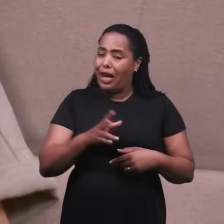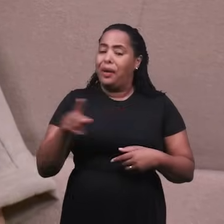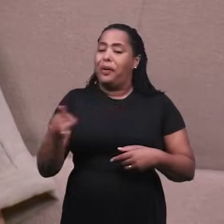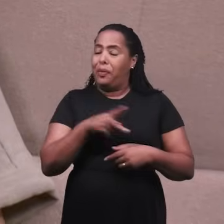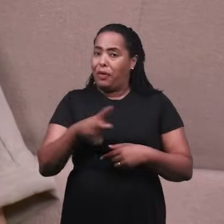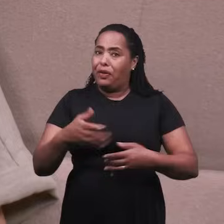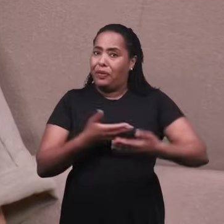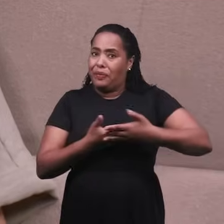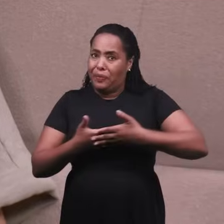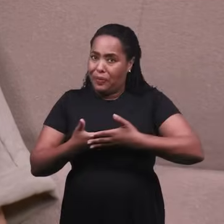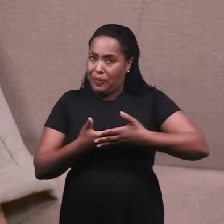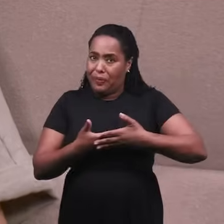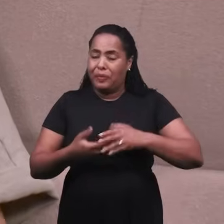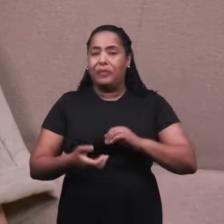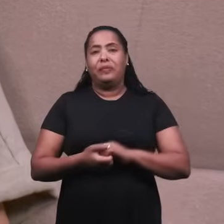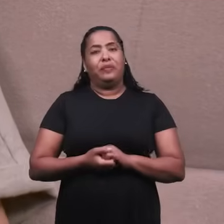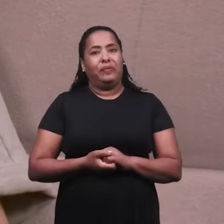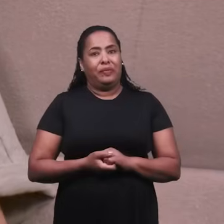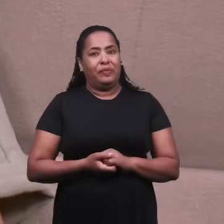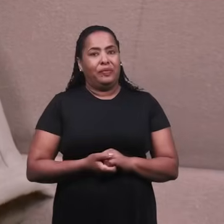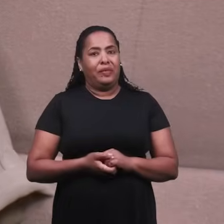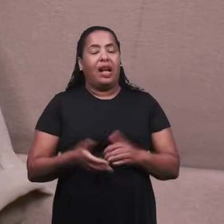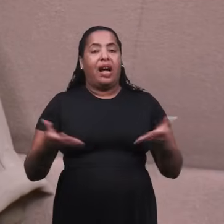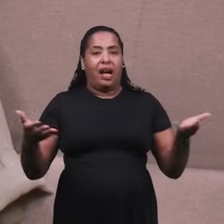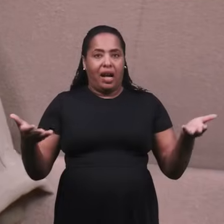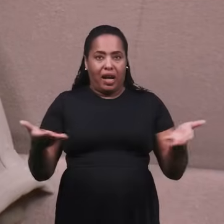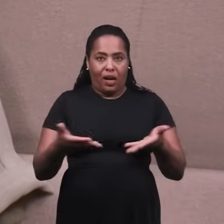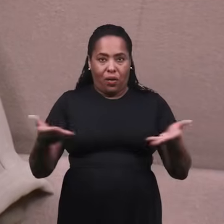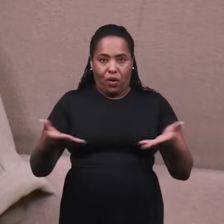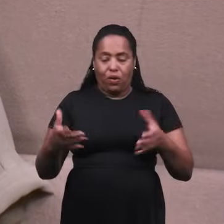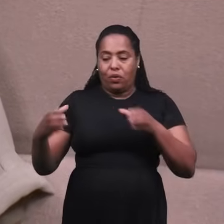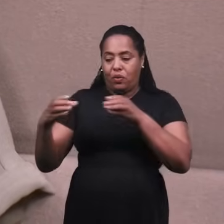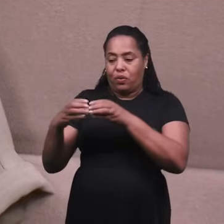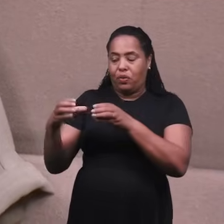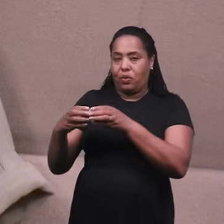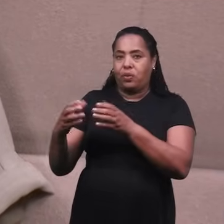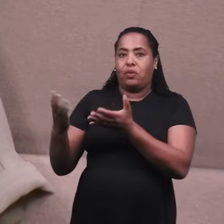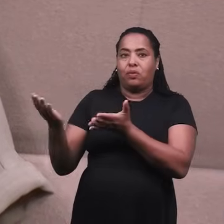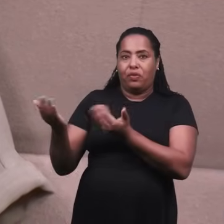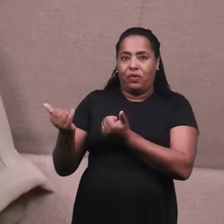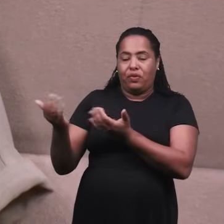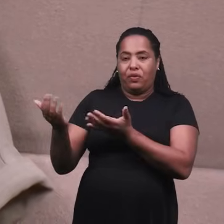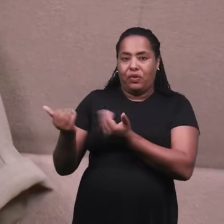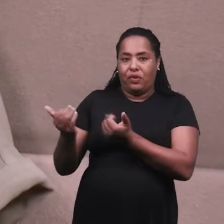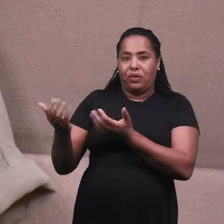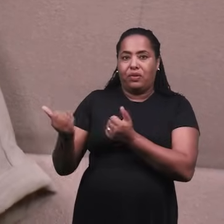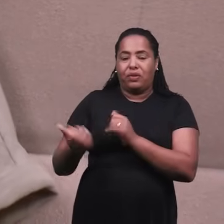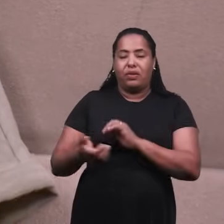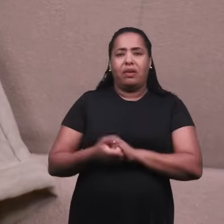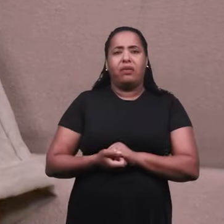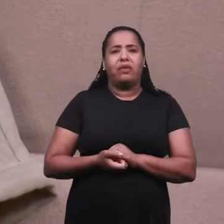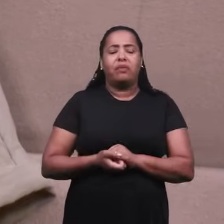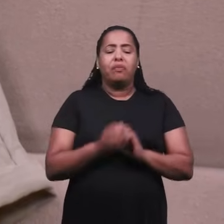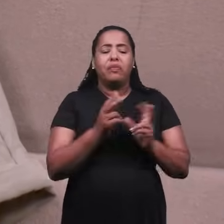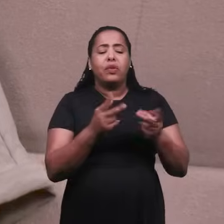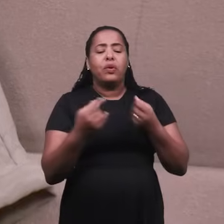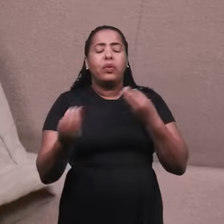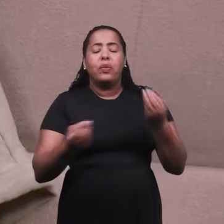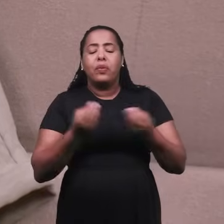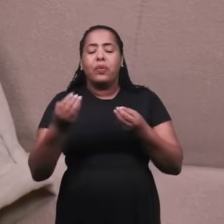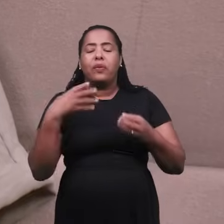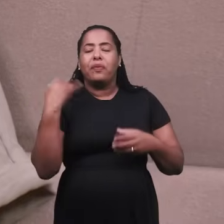foi ser professora de bebês. Atualmente eu estou com a classe dos jovens na minha igreja. E eu fico vendo como